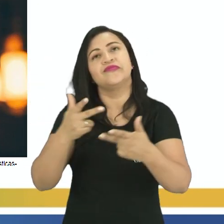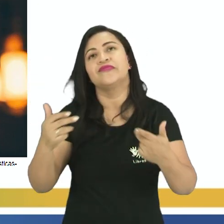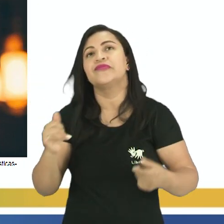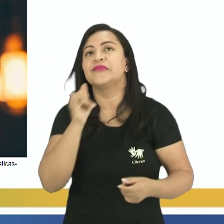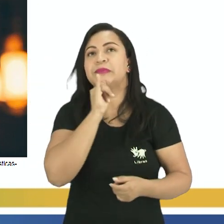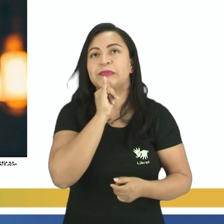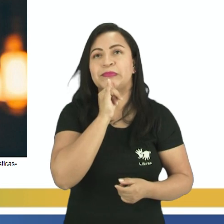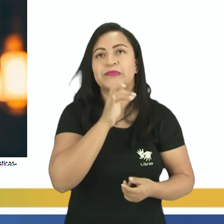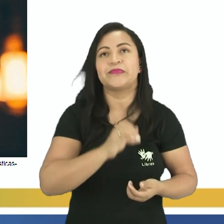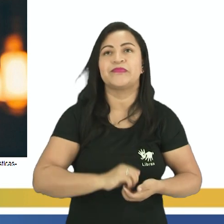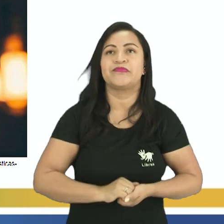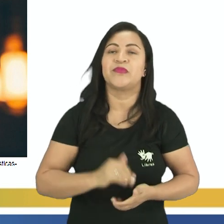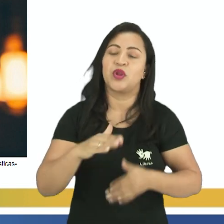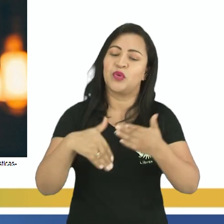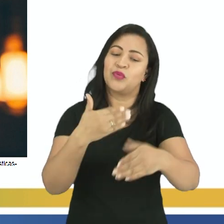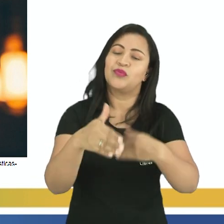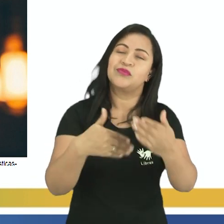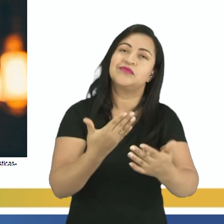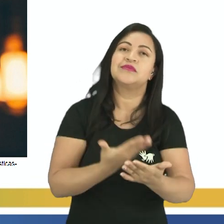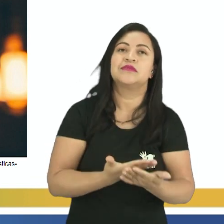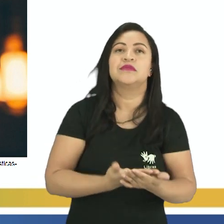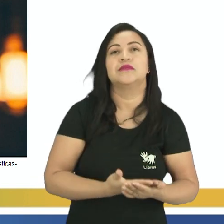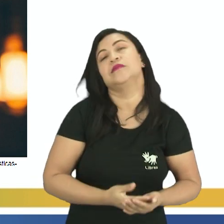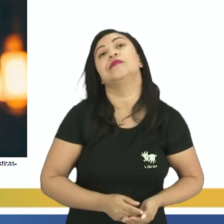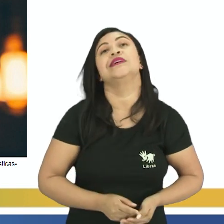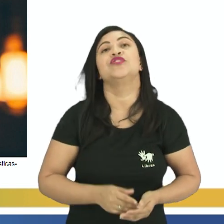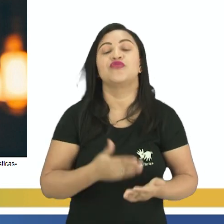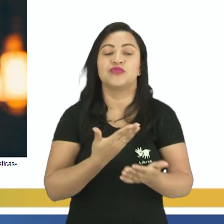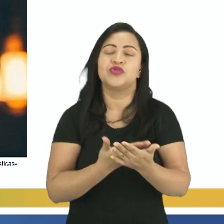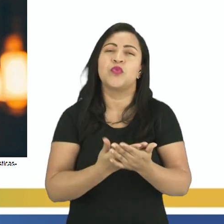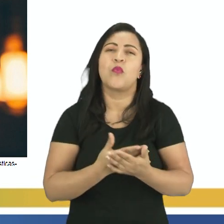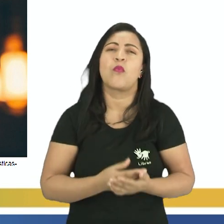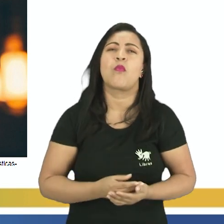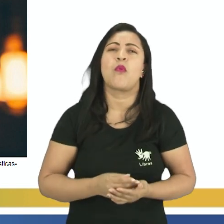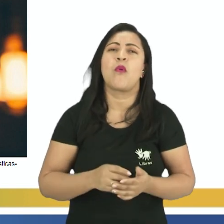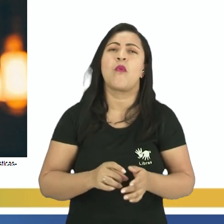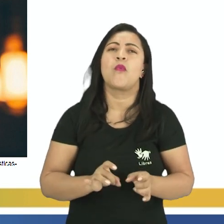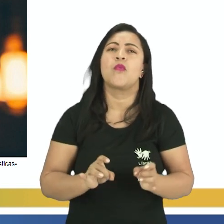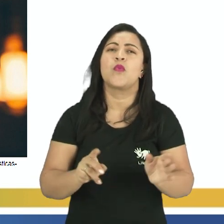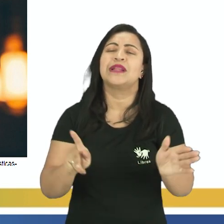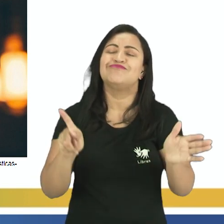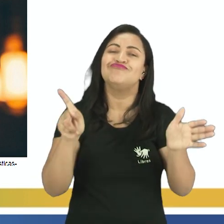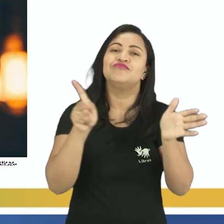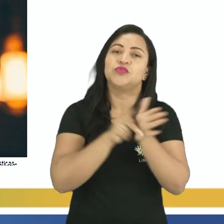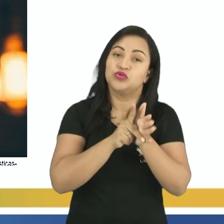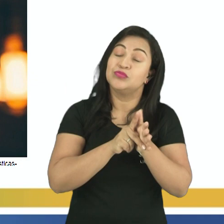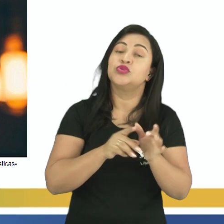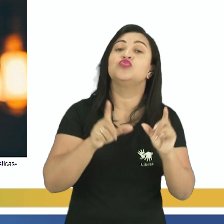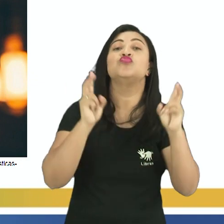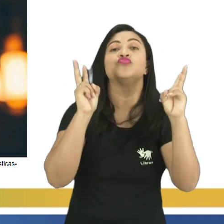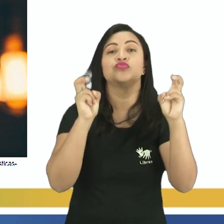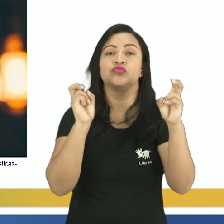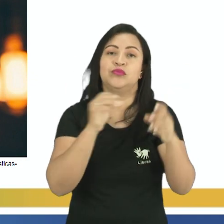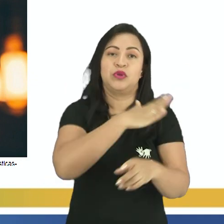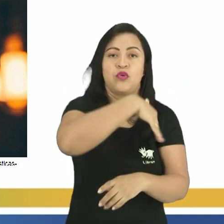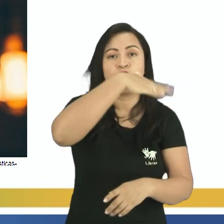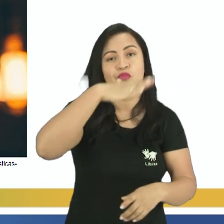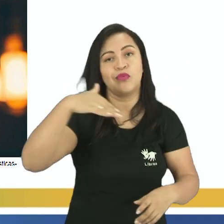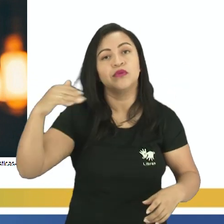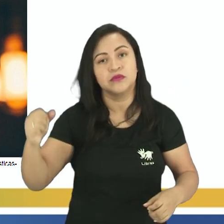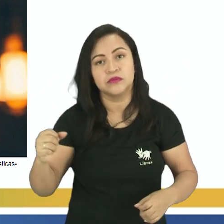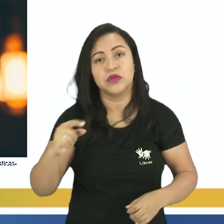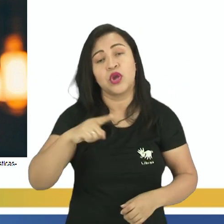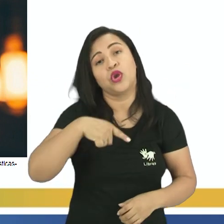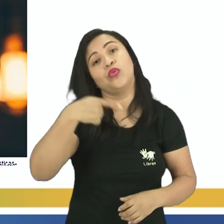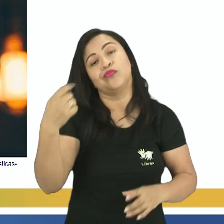apresentar para vocês ao longo da aula, mas nós vamos ter também uma aula específica para falar sobre ondas eletromagnéticas e as suas